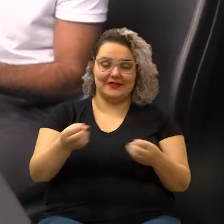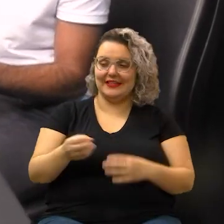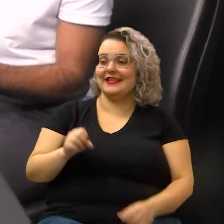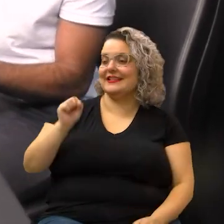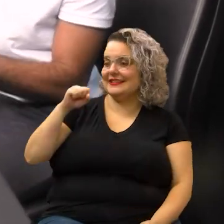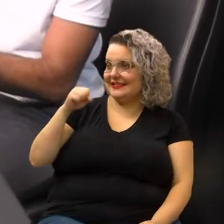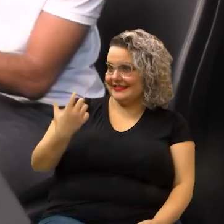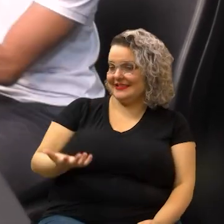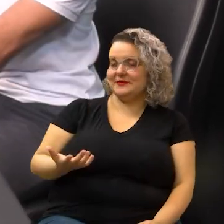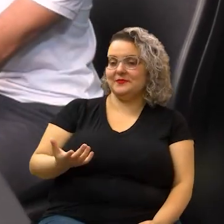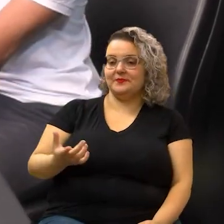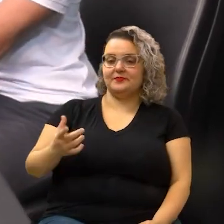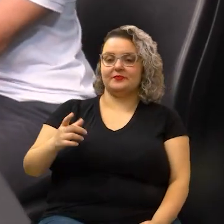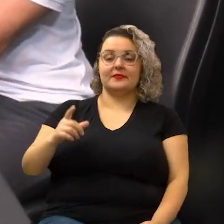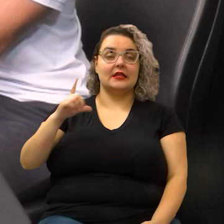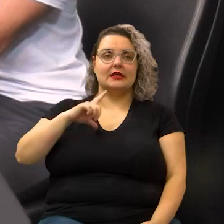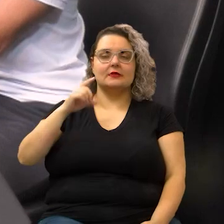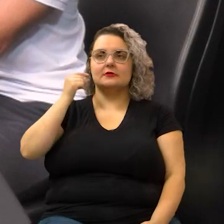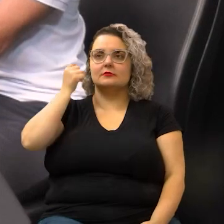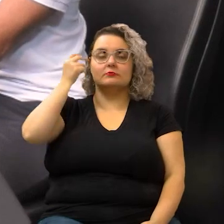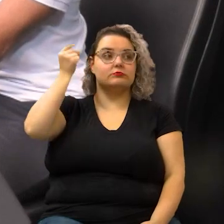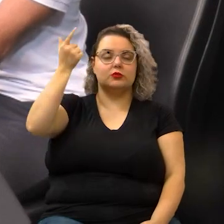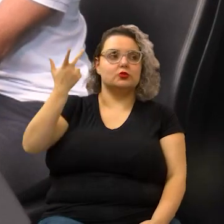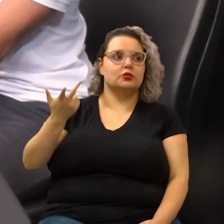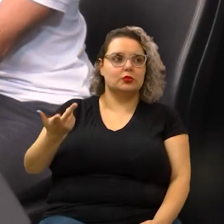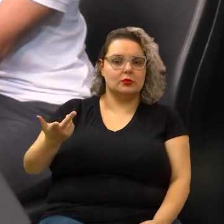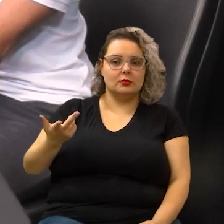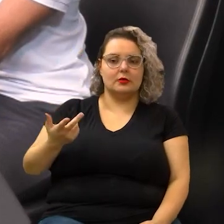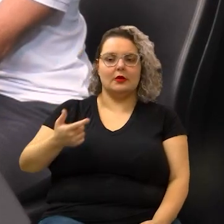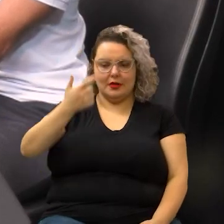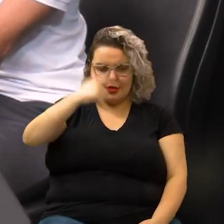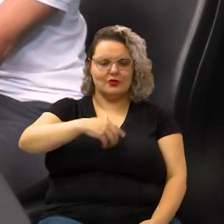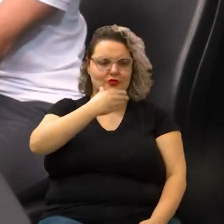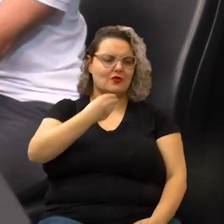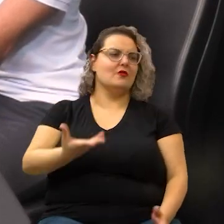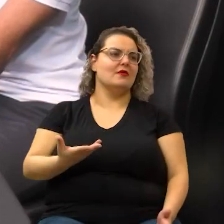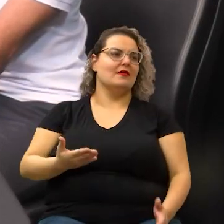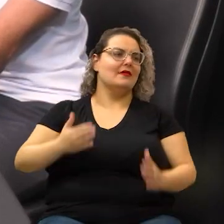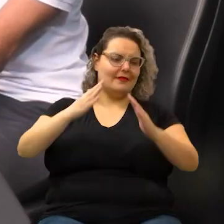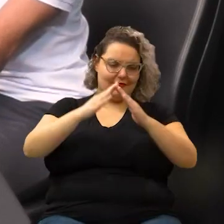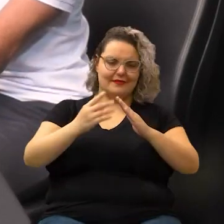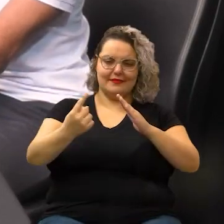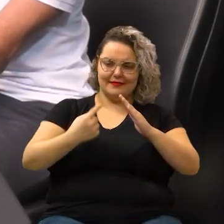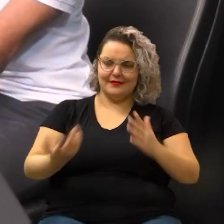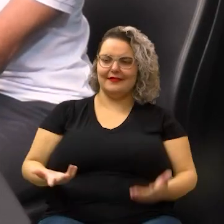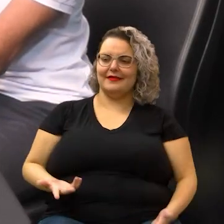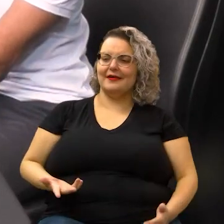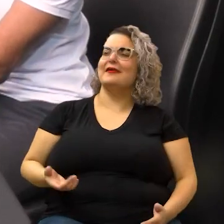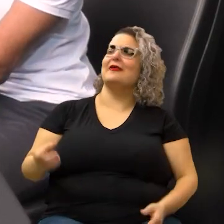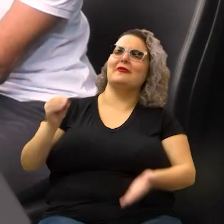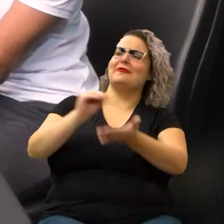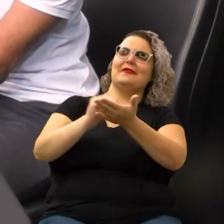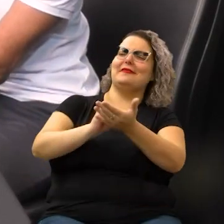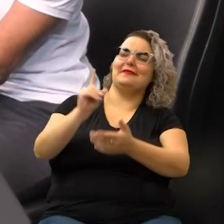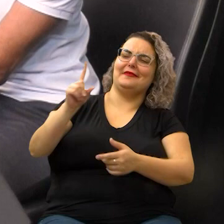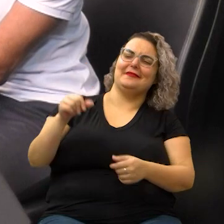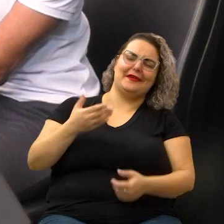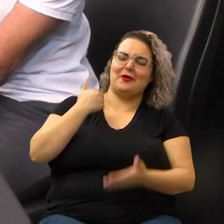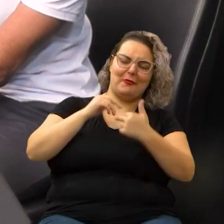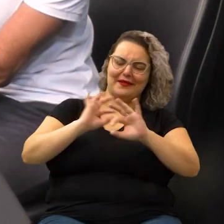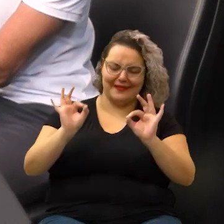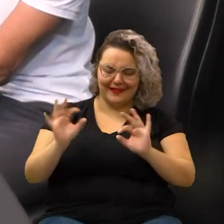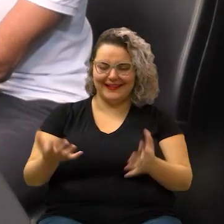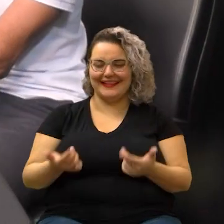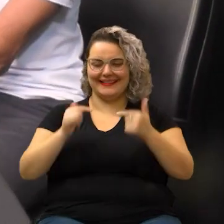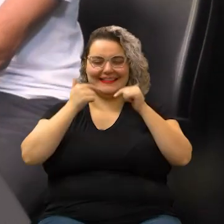pra ele. É novidade. E aí você teve assim, esse insight de falar, não, tipo, sou tipo, homem, eu vai morar na minha tá casa. Pensando então. o quê? Não vai faltar